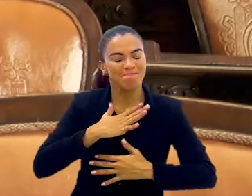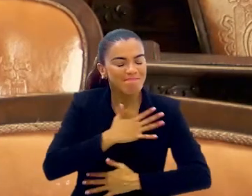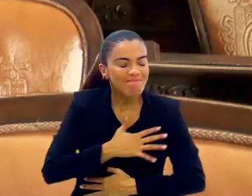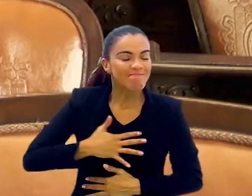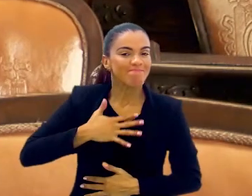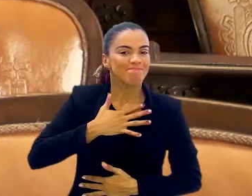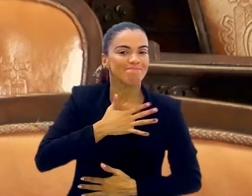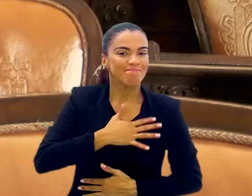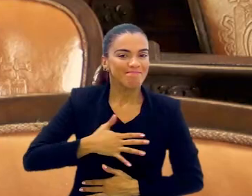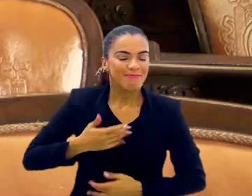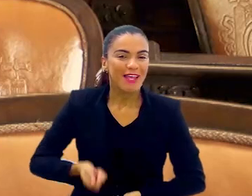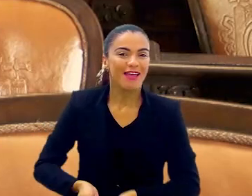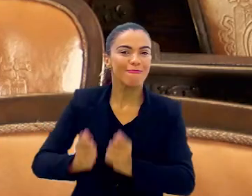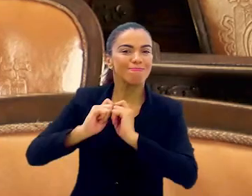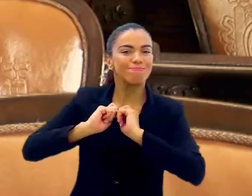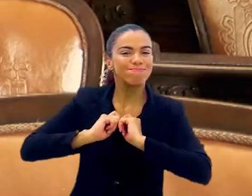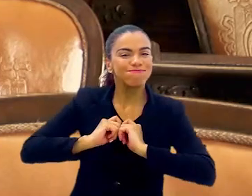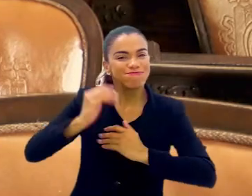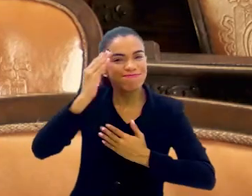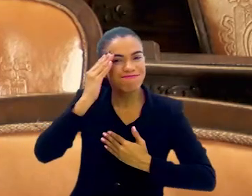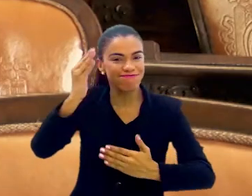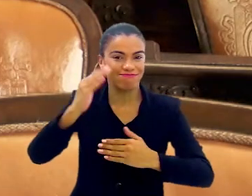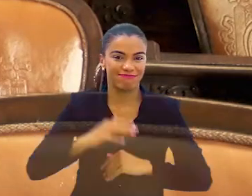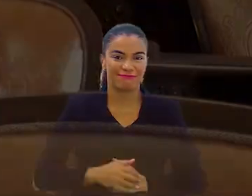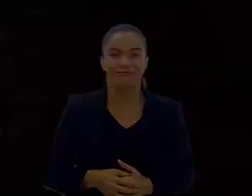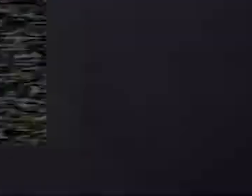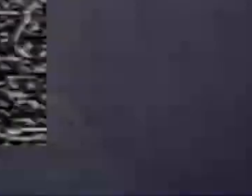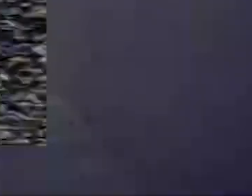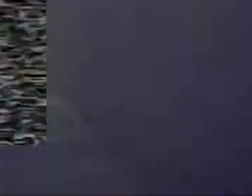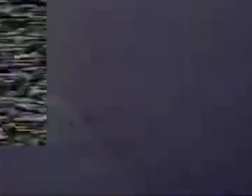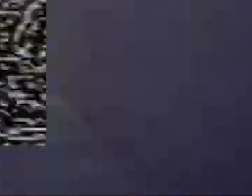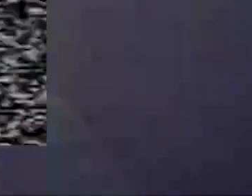muito gratificante trabalhar esses 20 anos aqui.